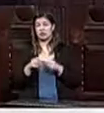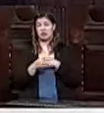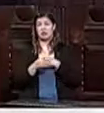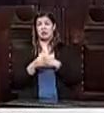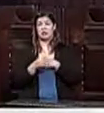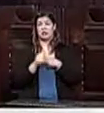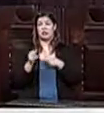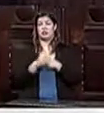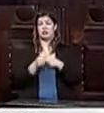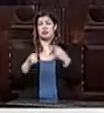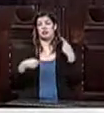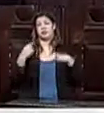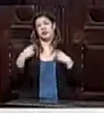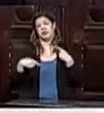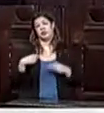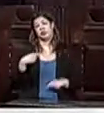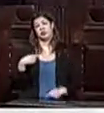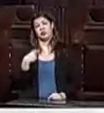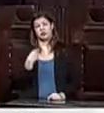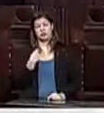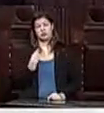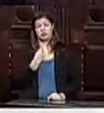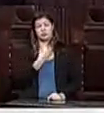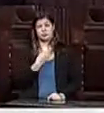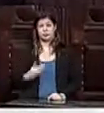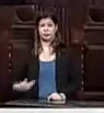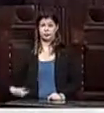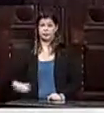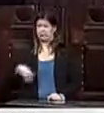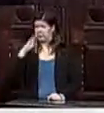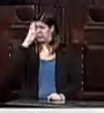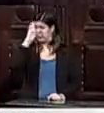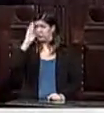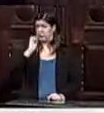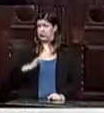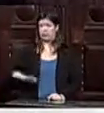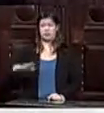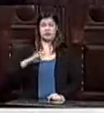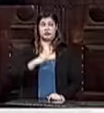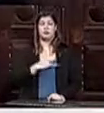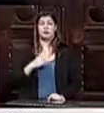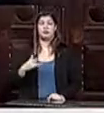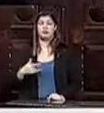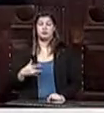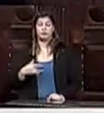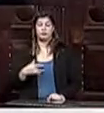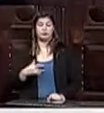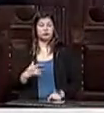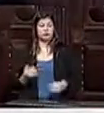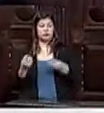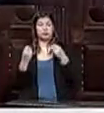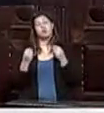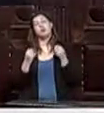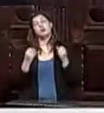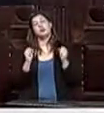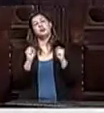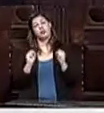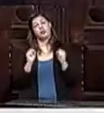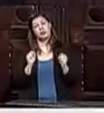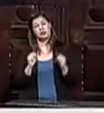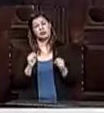das políticas públicas, principalmente na área da saúde. Como pode, senhor